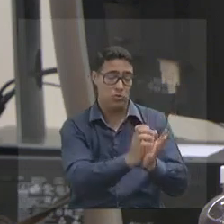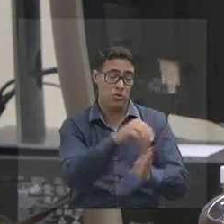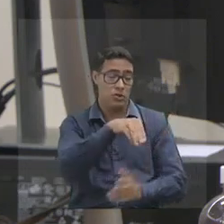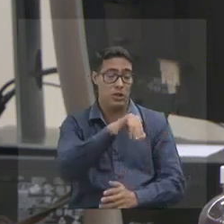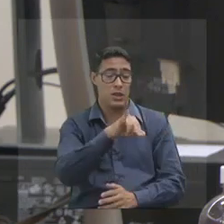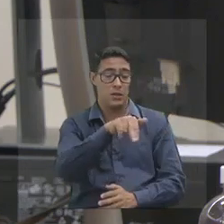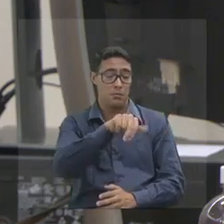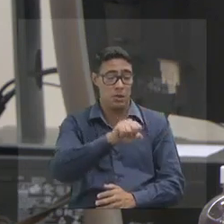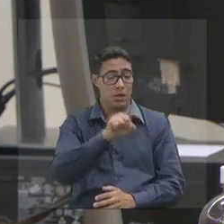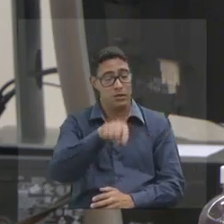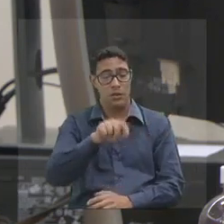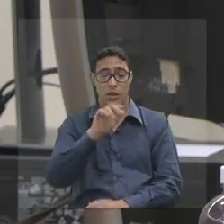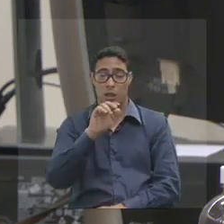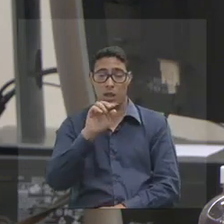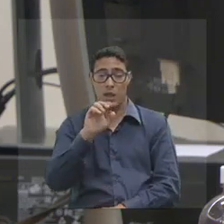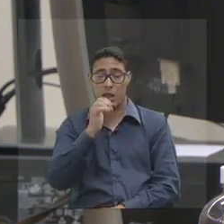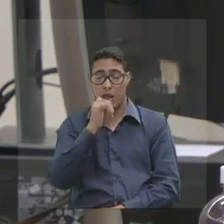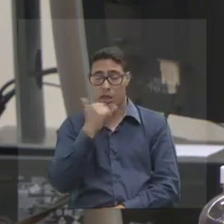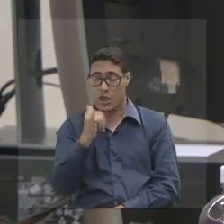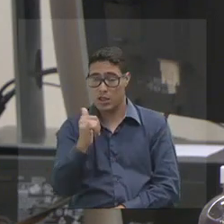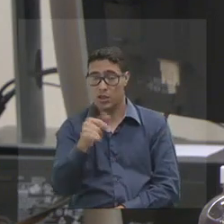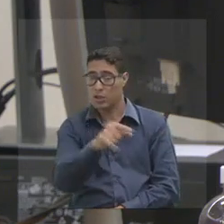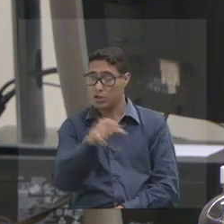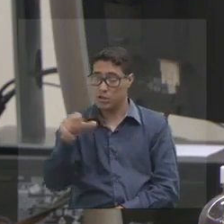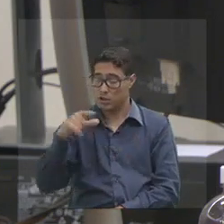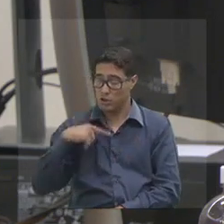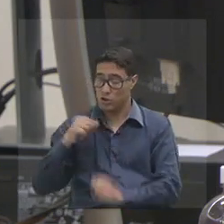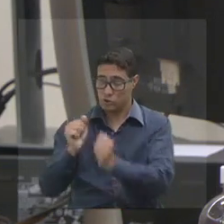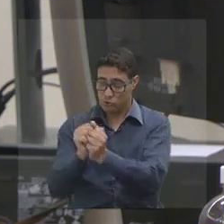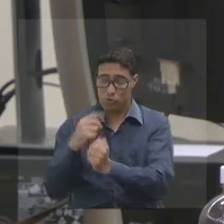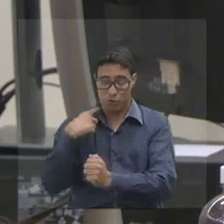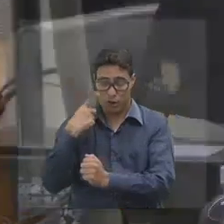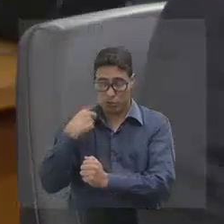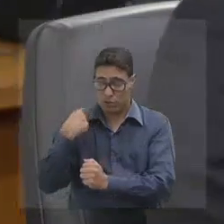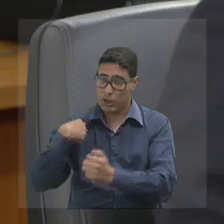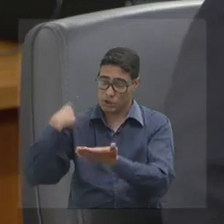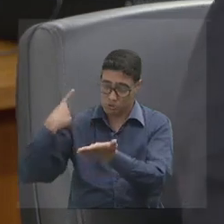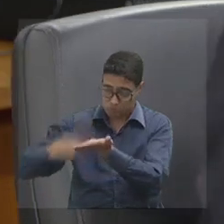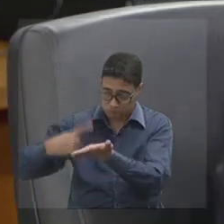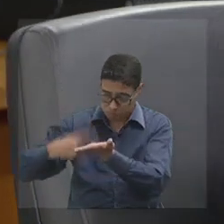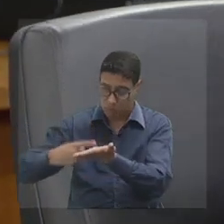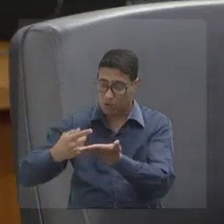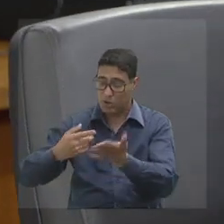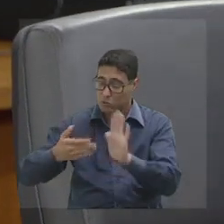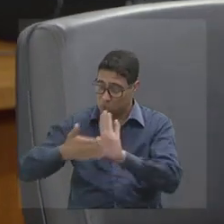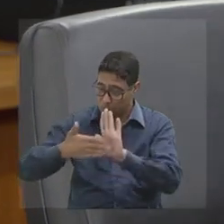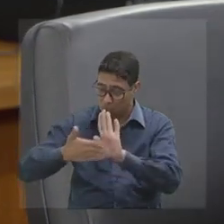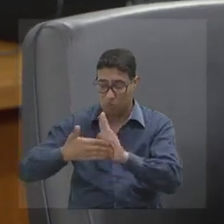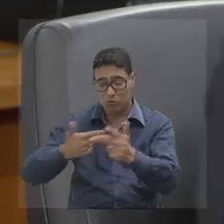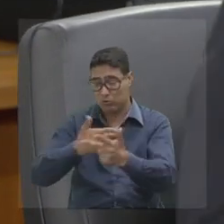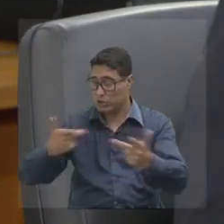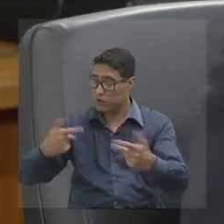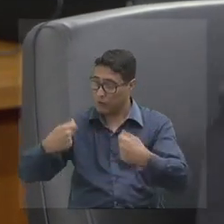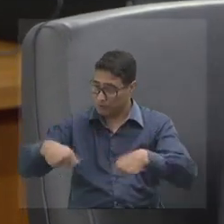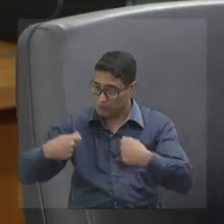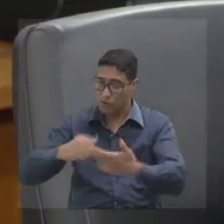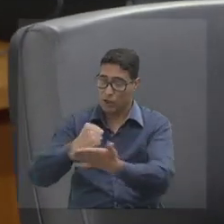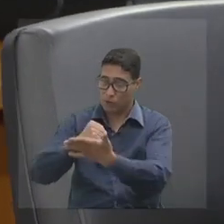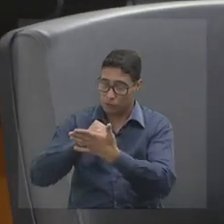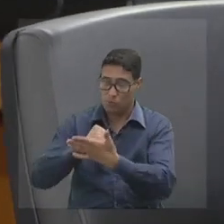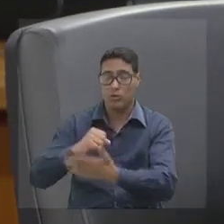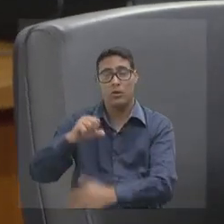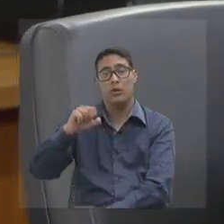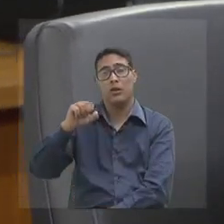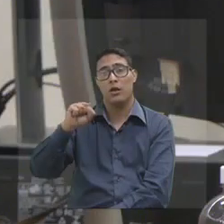com deputados Ju Pereira nós temos proposto secretária algumas ações que nós vamos contar muito com apoio da semad é